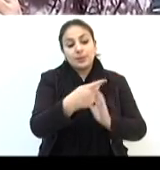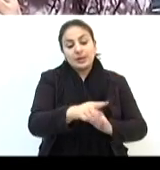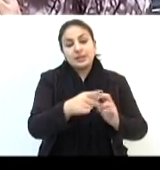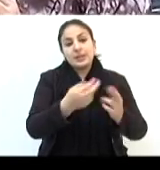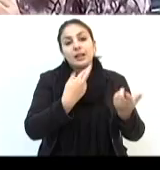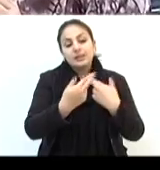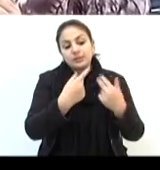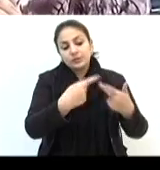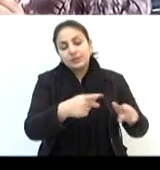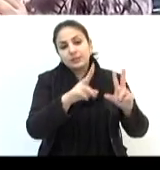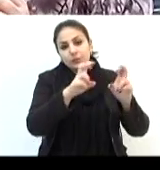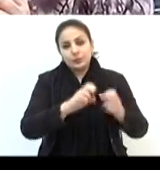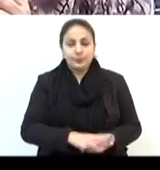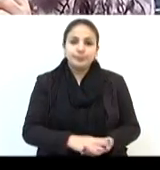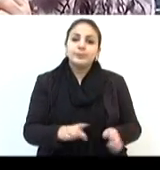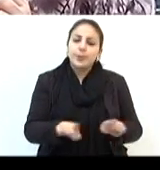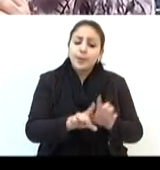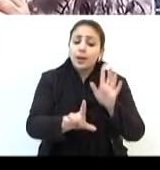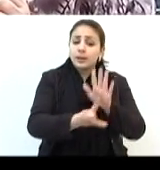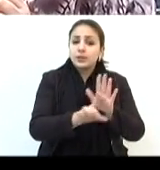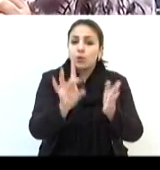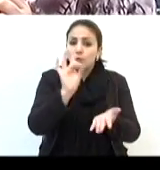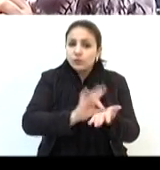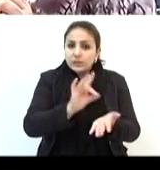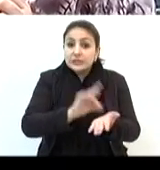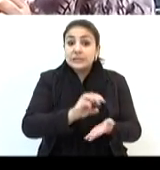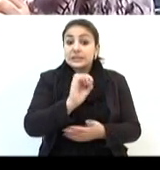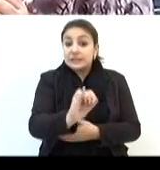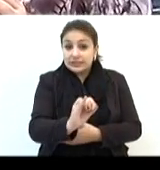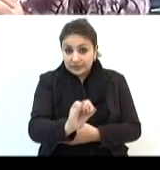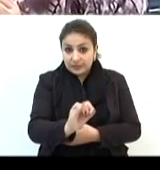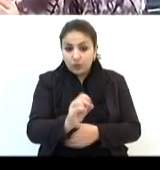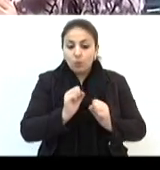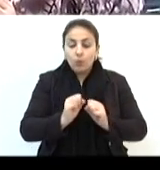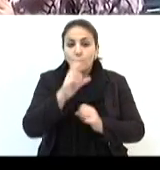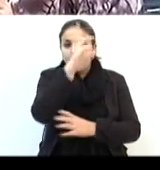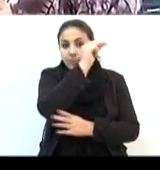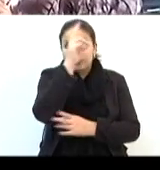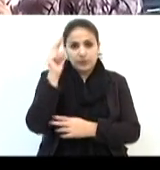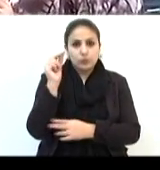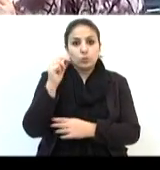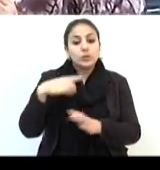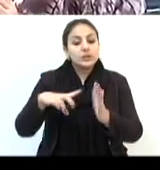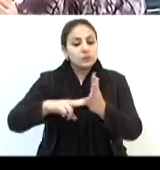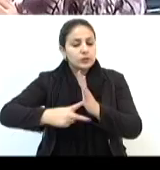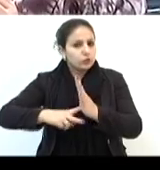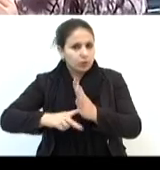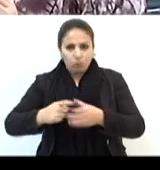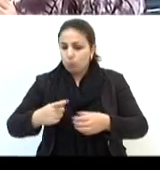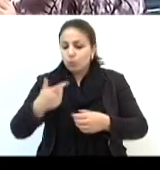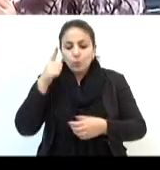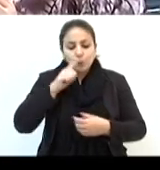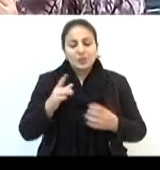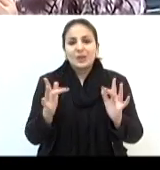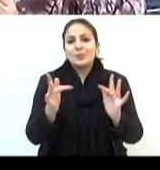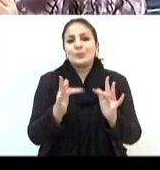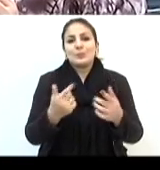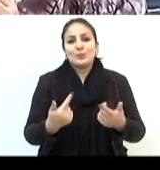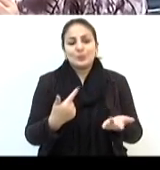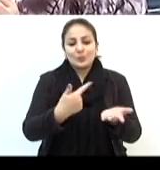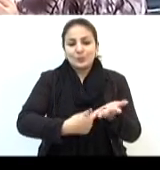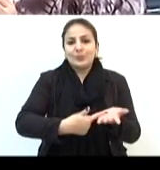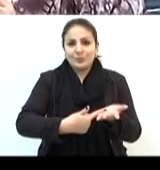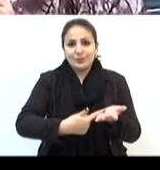A legislação também determina que, caso o Poder Executivo e o sindicato não entrem em acordo, o município deverá